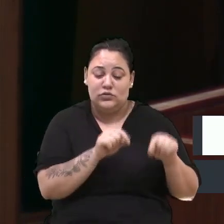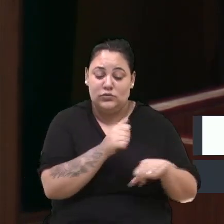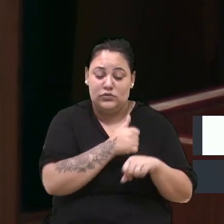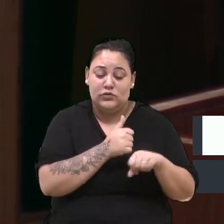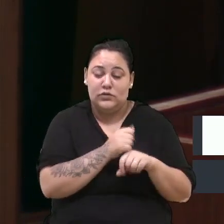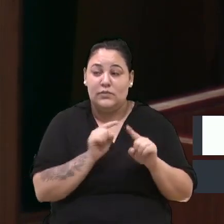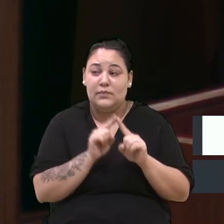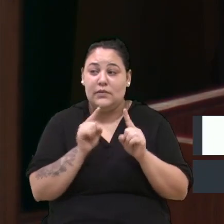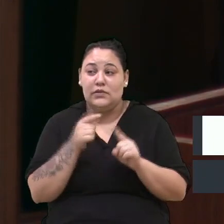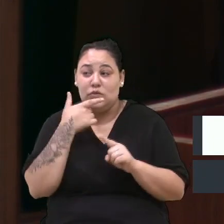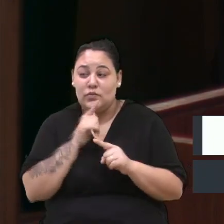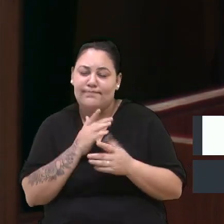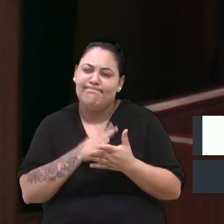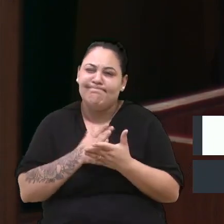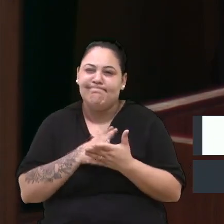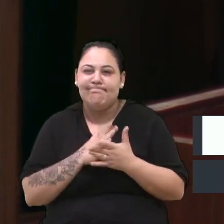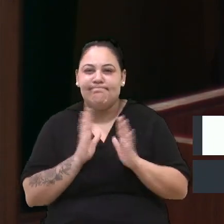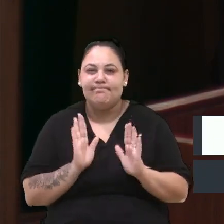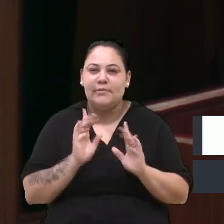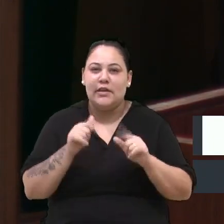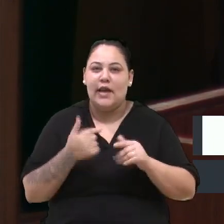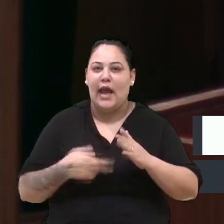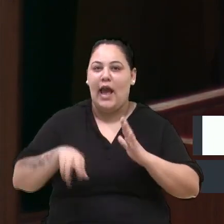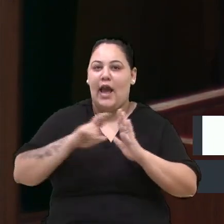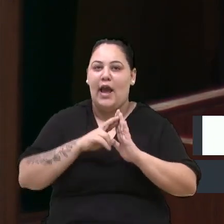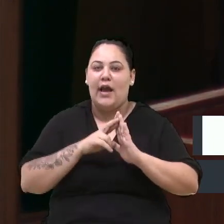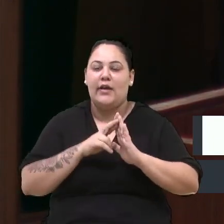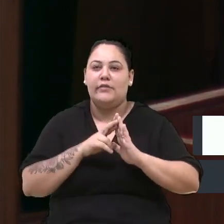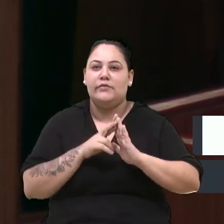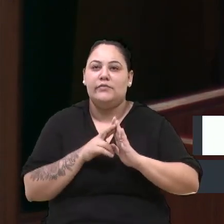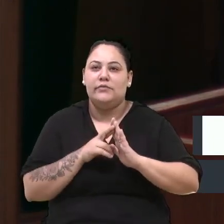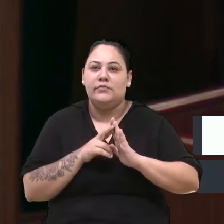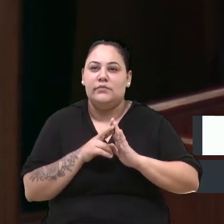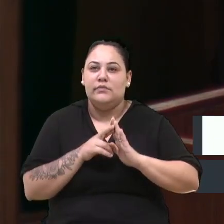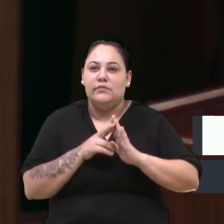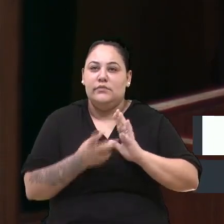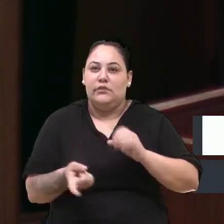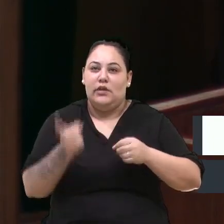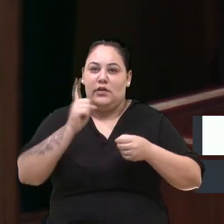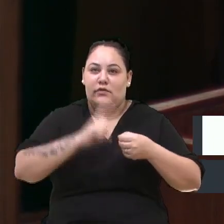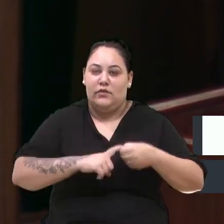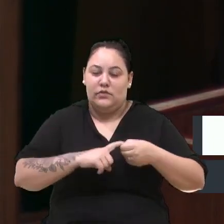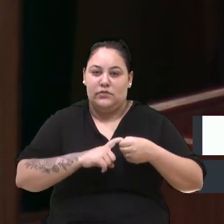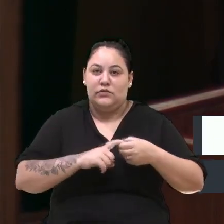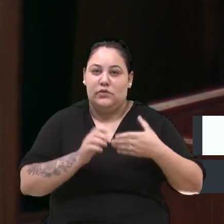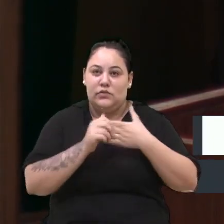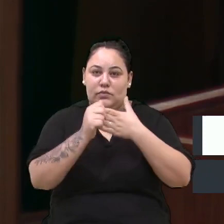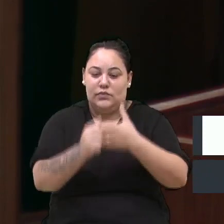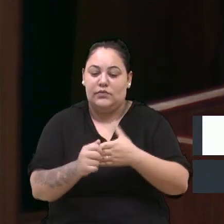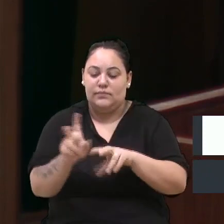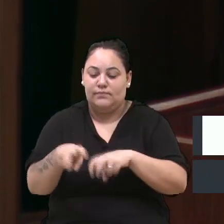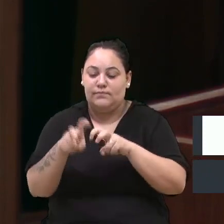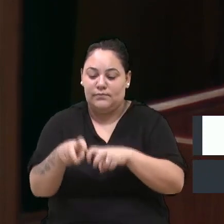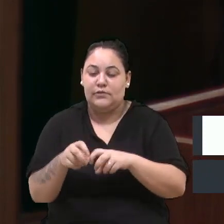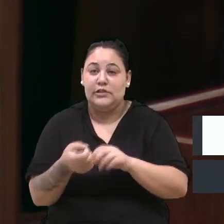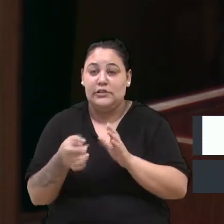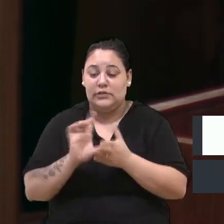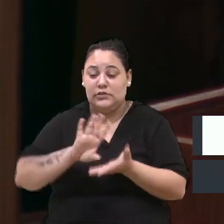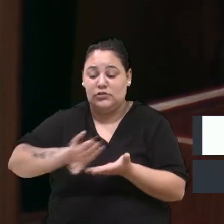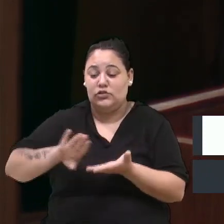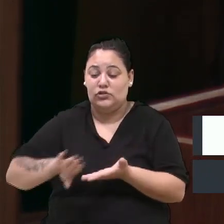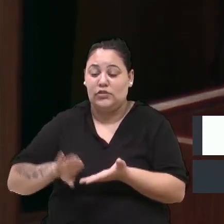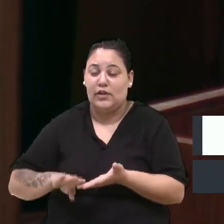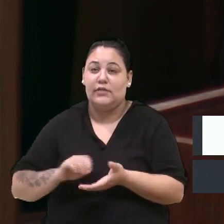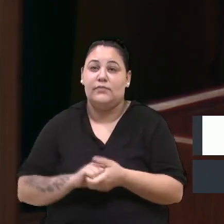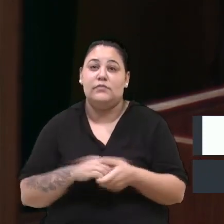meio termo, que é a retomada do policiamento rural nos distritos do interior, que tinha sido retirada. Volta a